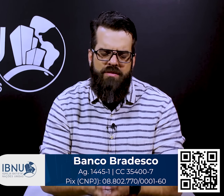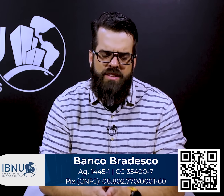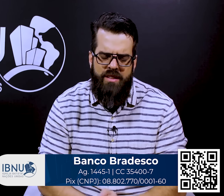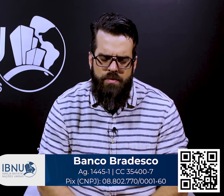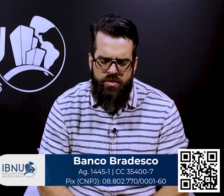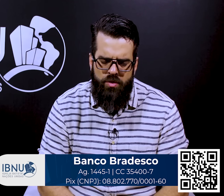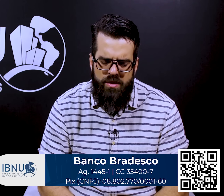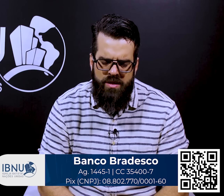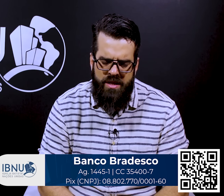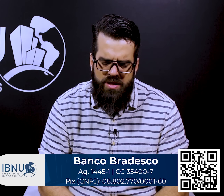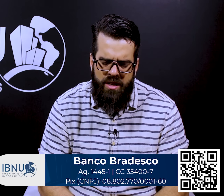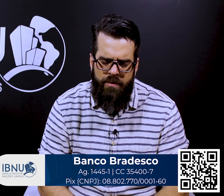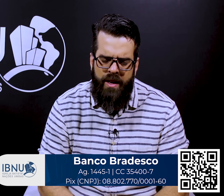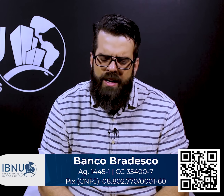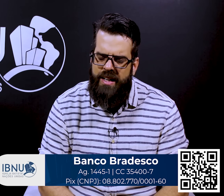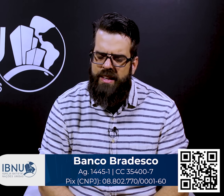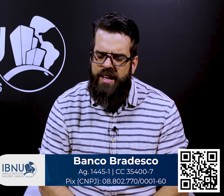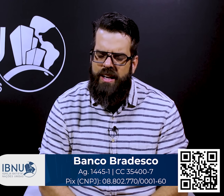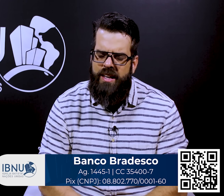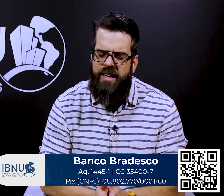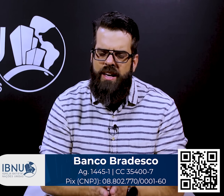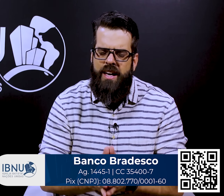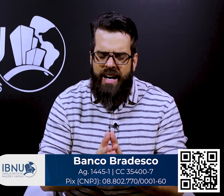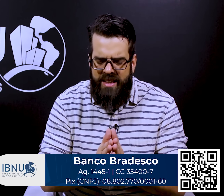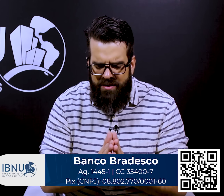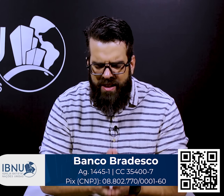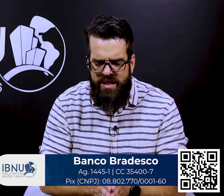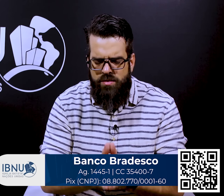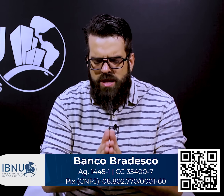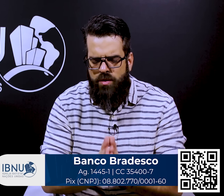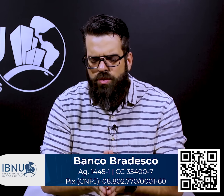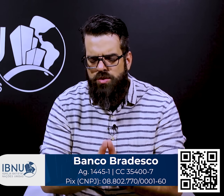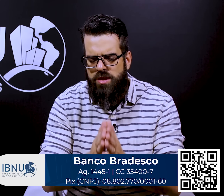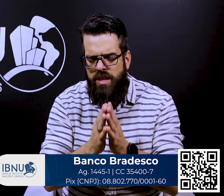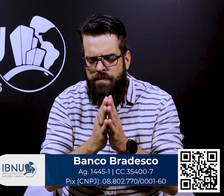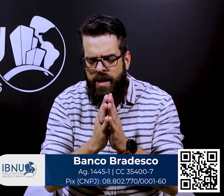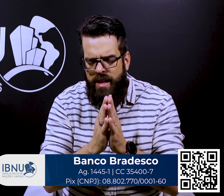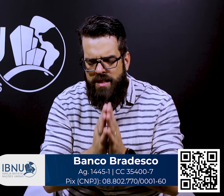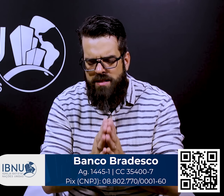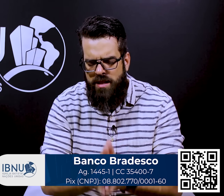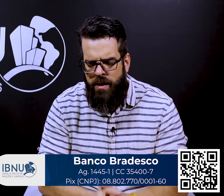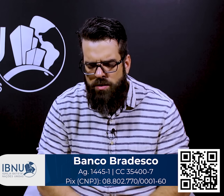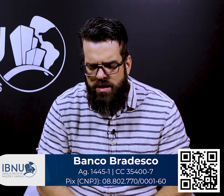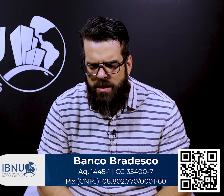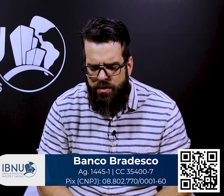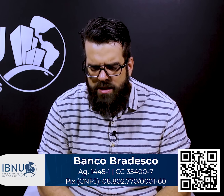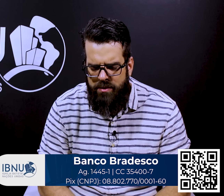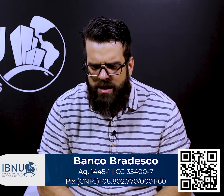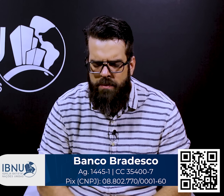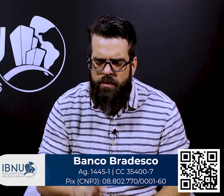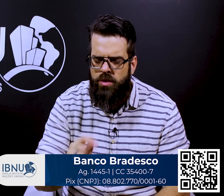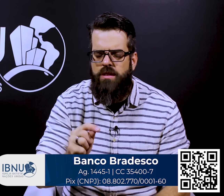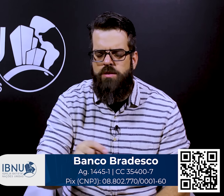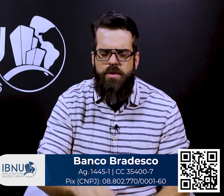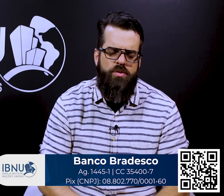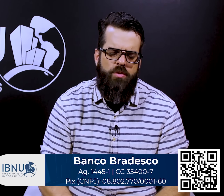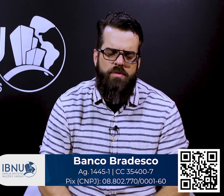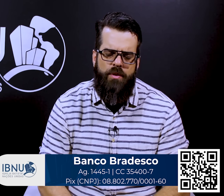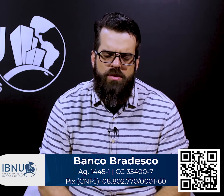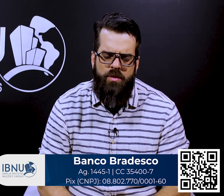bênção na vida das pessoas que se achegam até ela. E através dos recursos que esses irmãos têm depositado aqui,